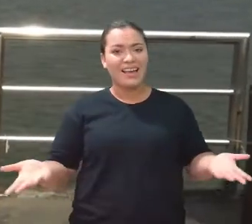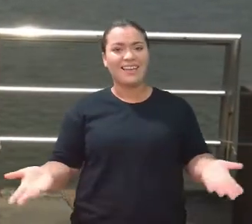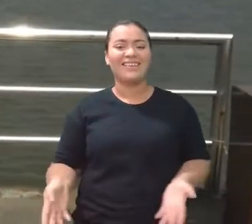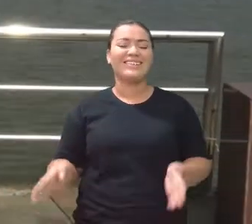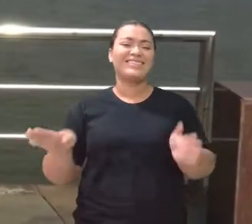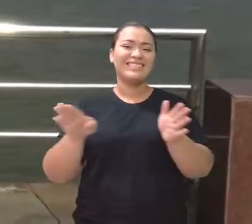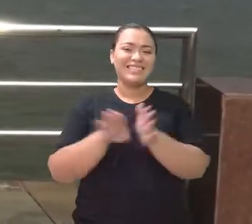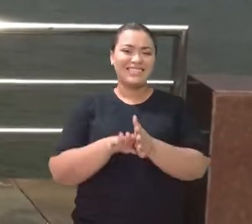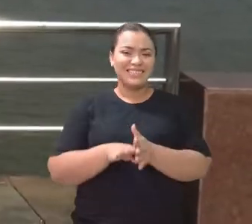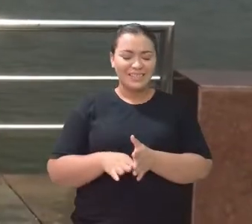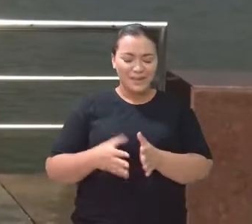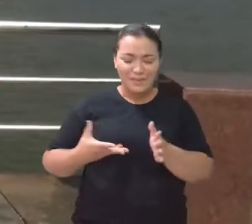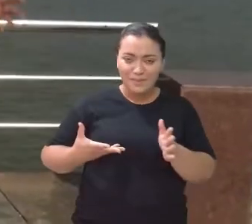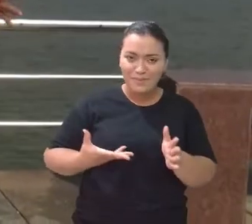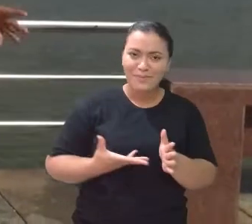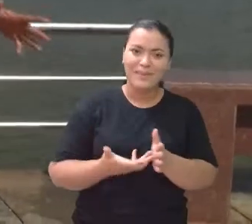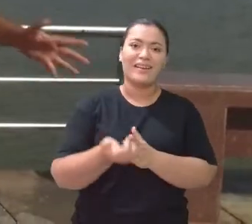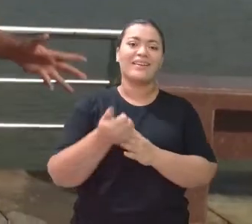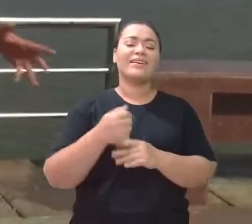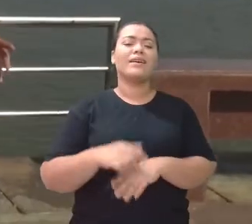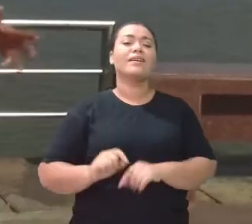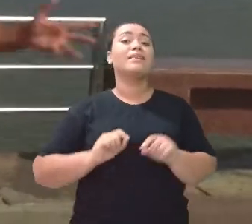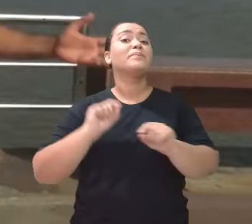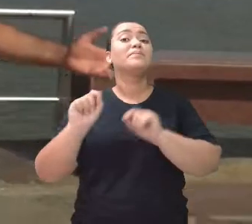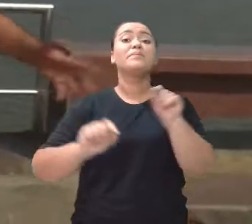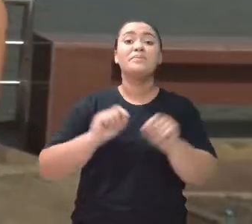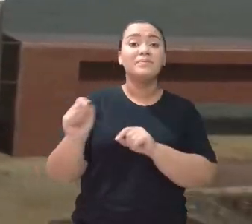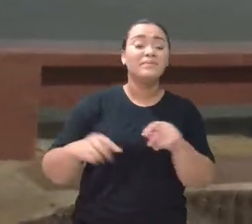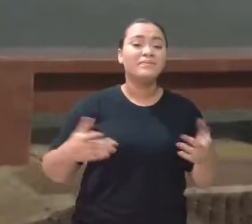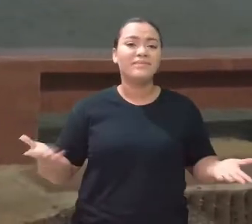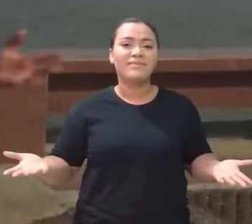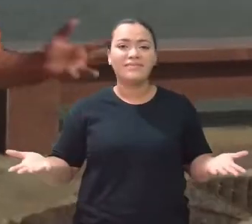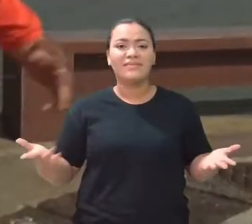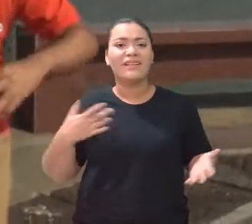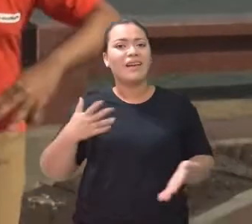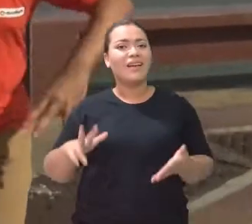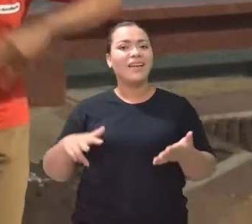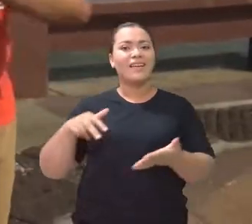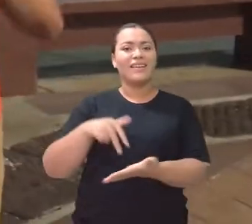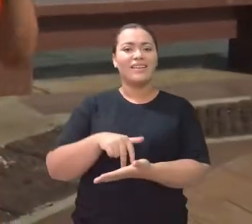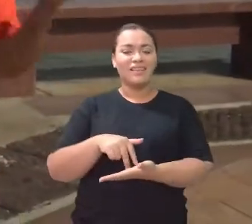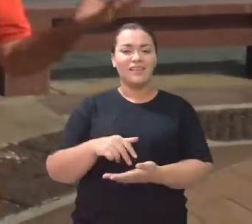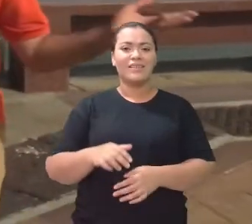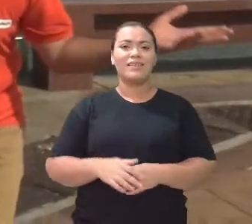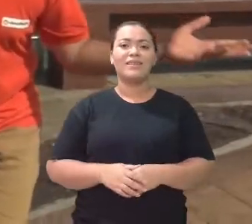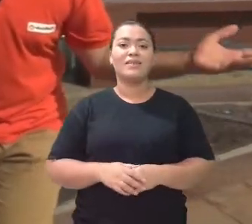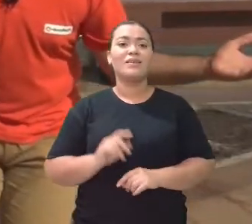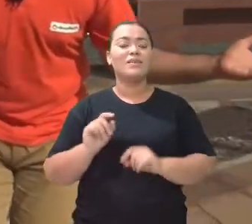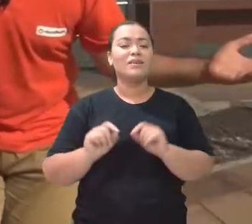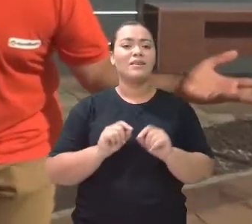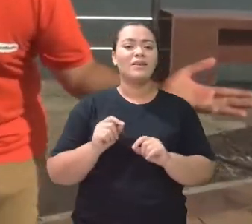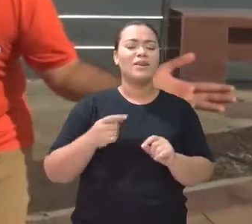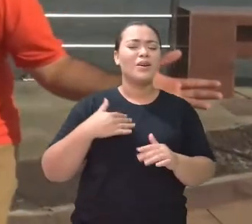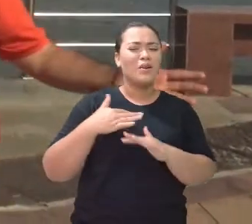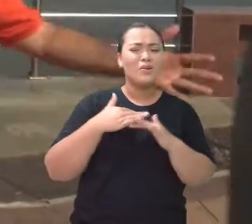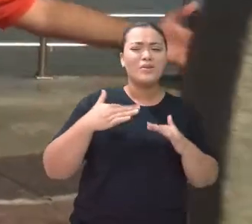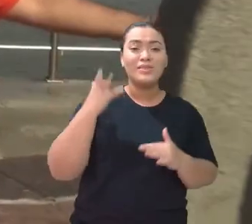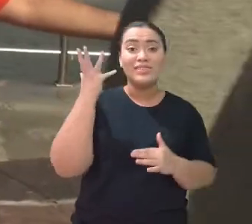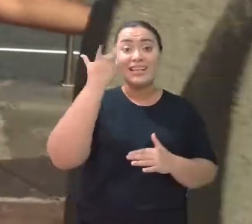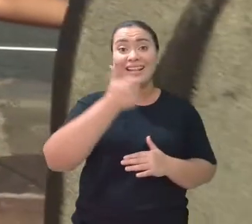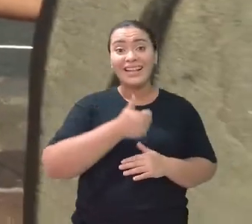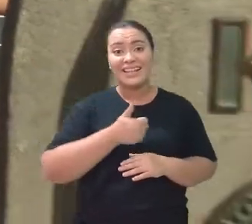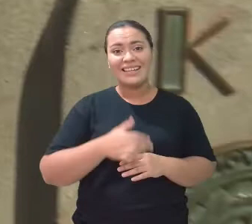aqui maravilhosamente. Quem vem chegando aqui, ó. Mão direita, mão esquerda, rostinho lindo